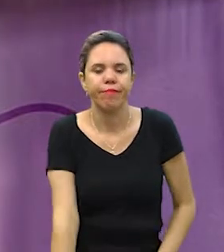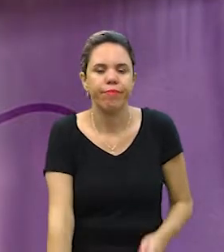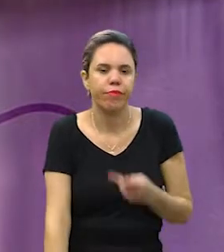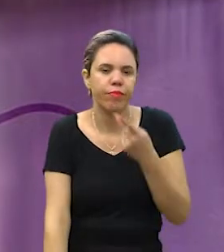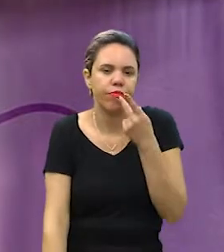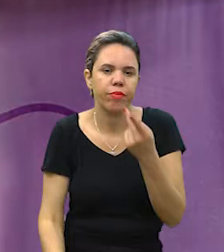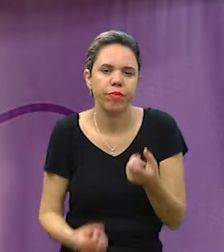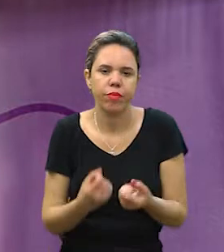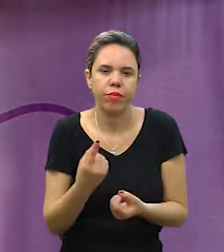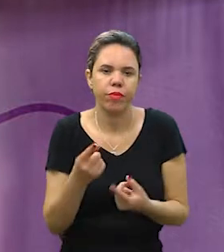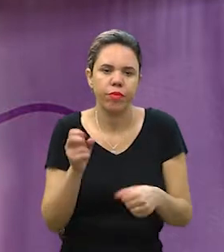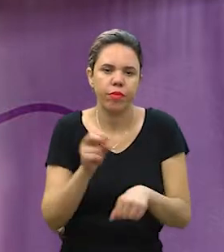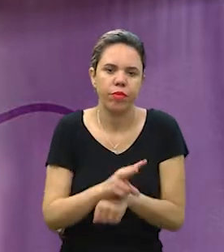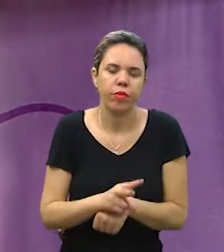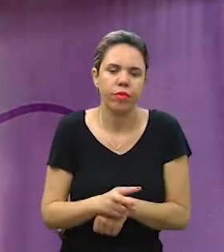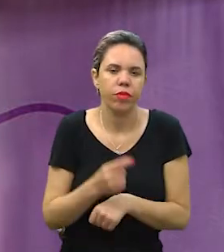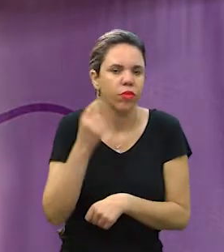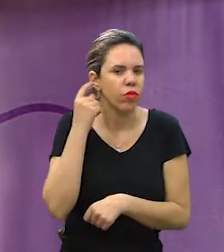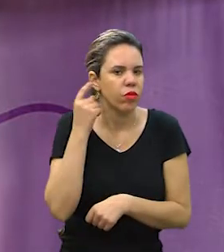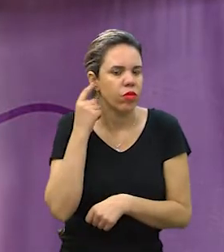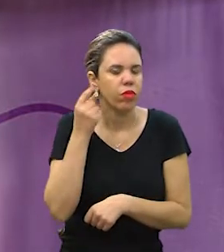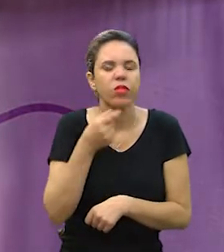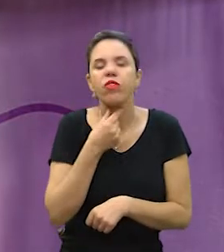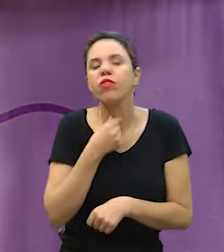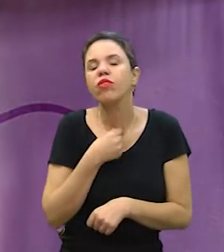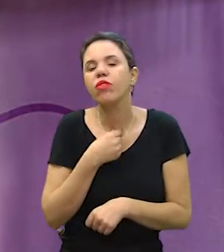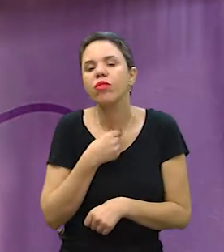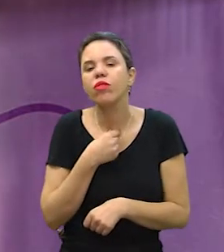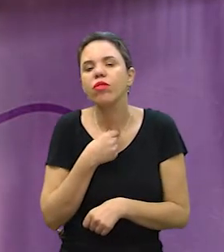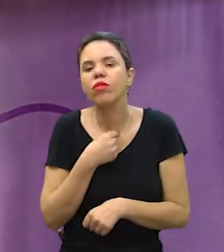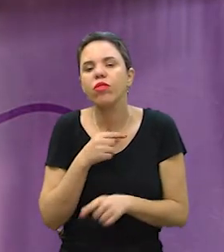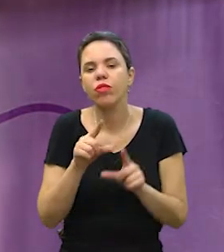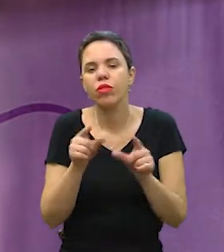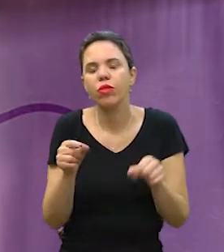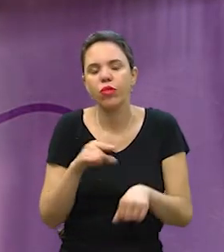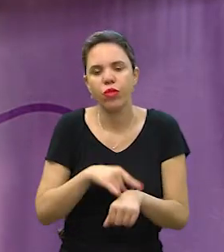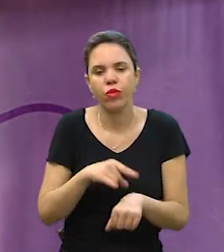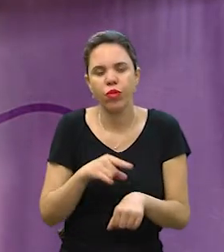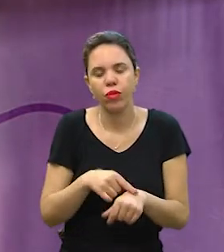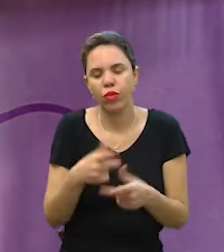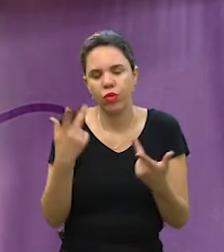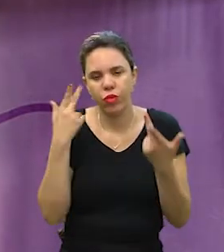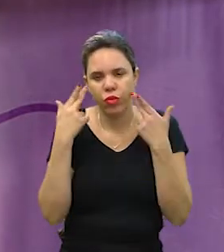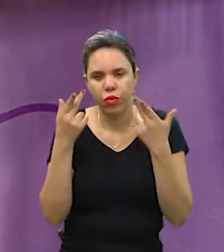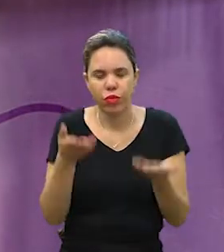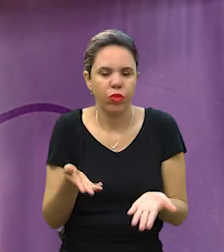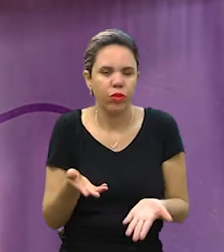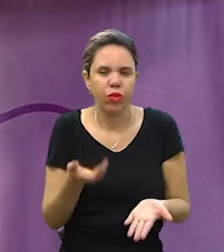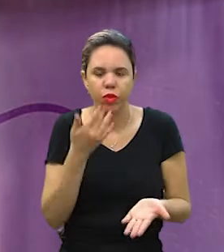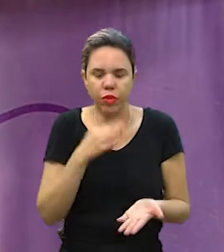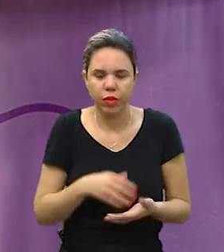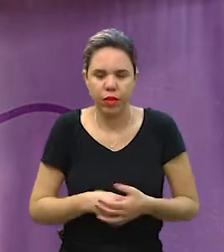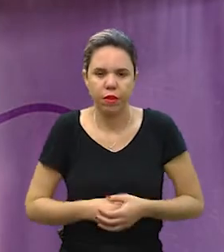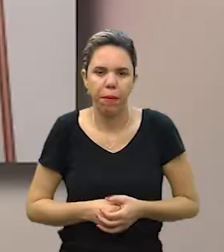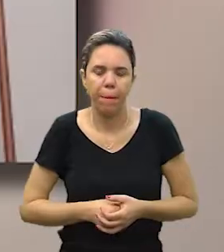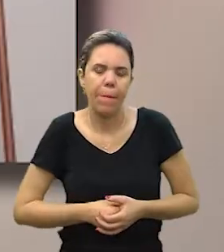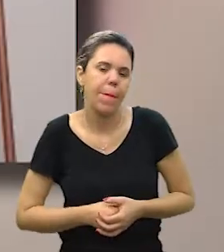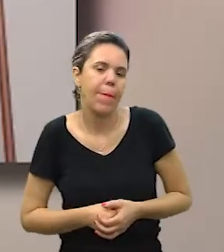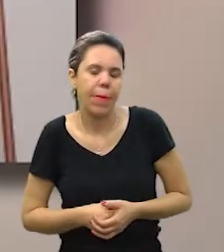falou aí de algumas infecções, infecção de ouvido, de garganta, de urina, são bem comuns aí nas